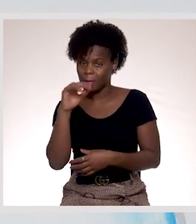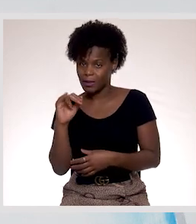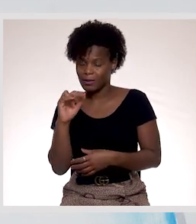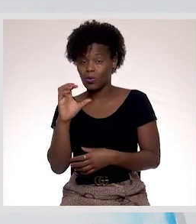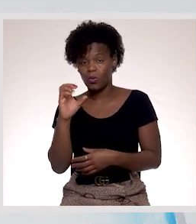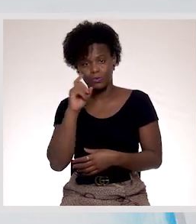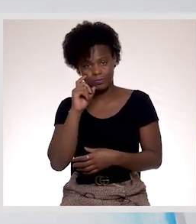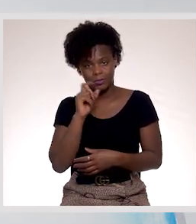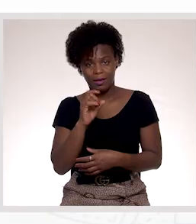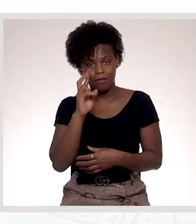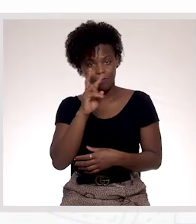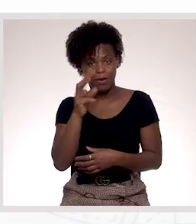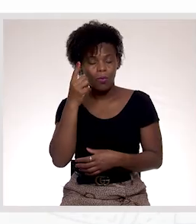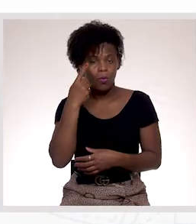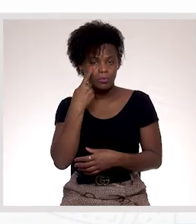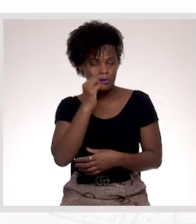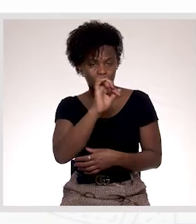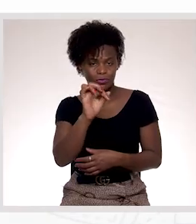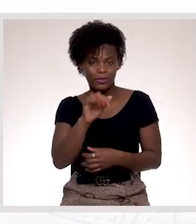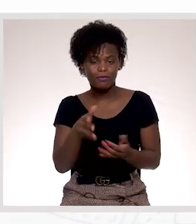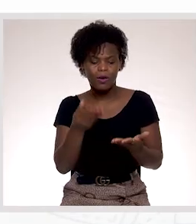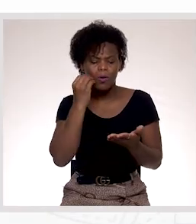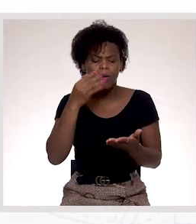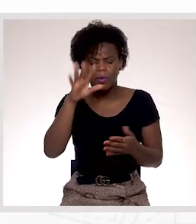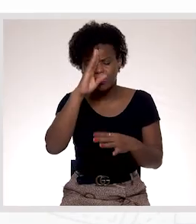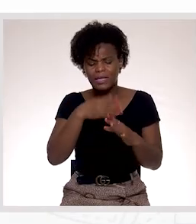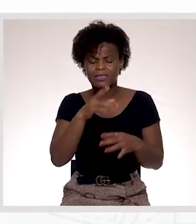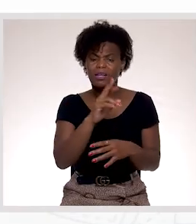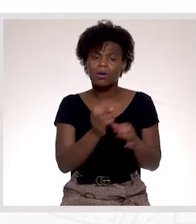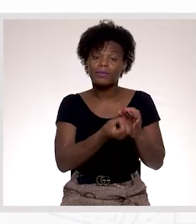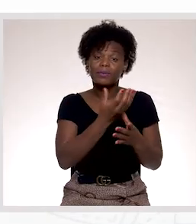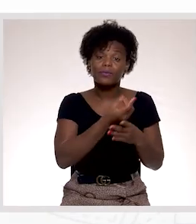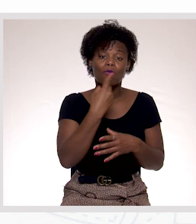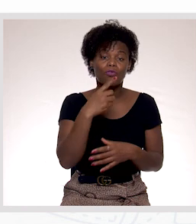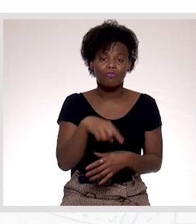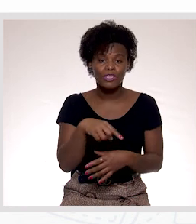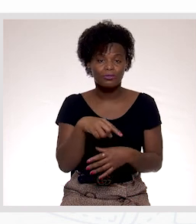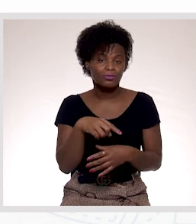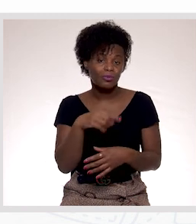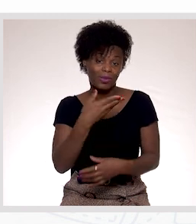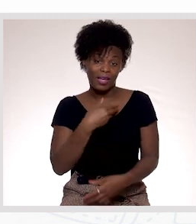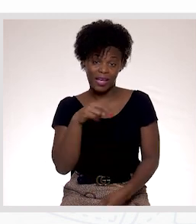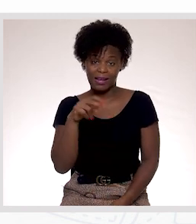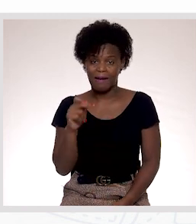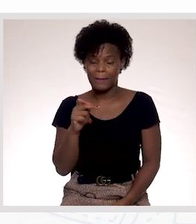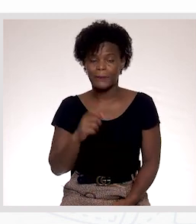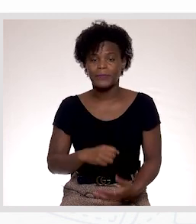vamos lá ver. De que modo ocorre a replicação ou a reprodução do